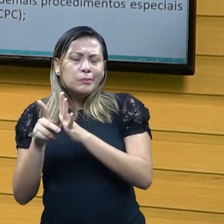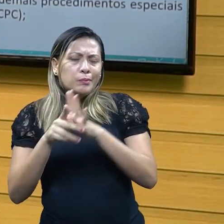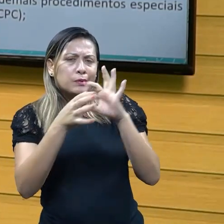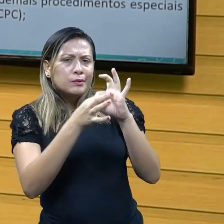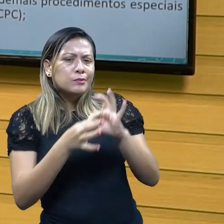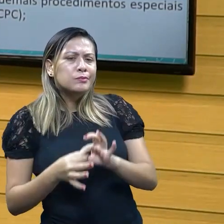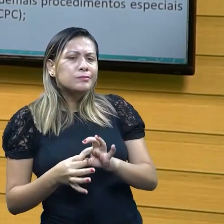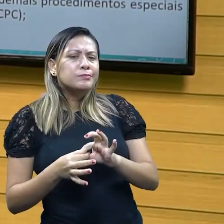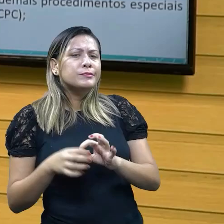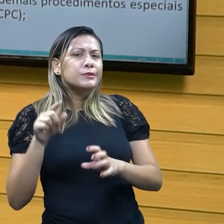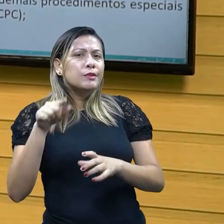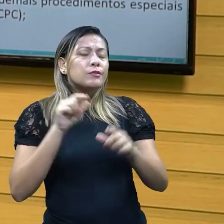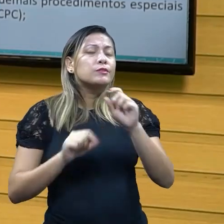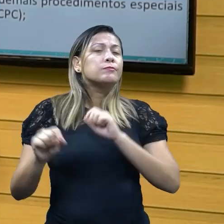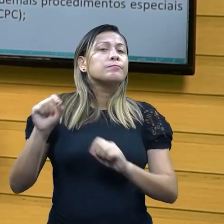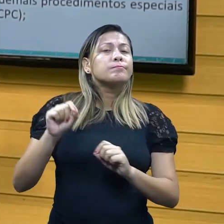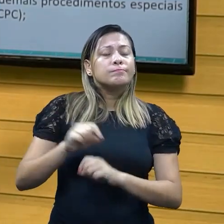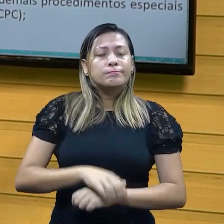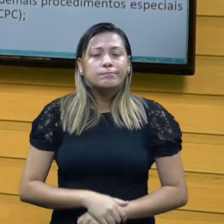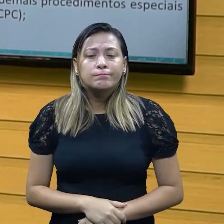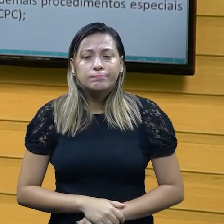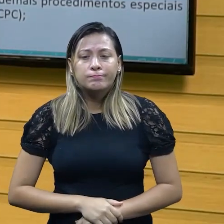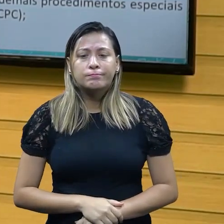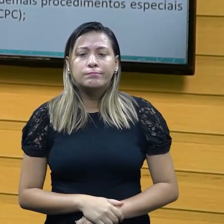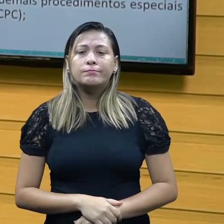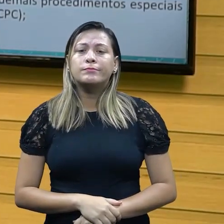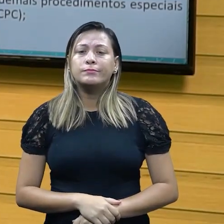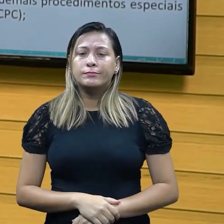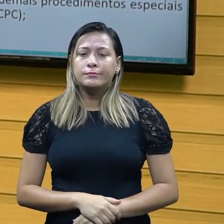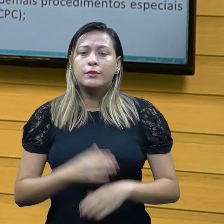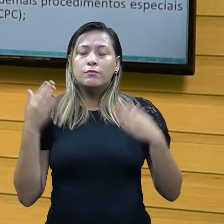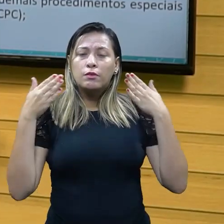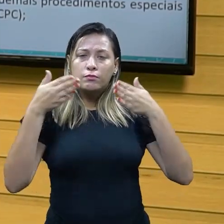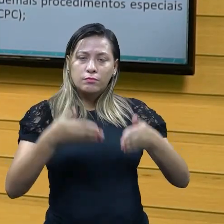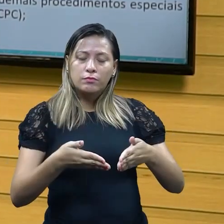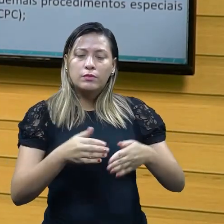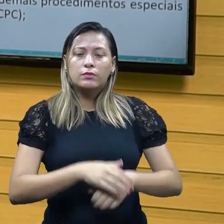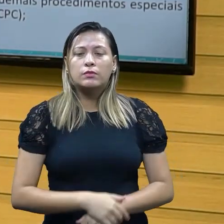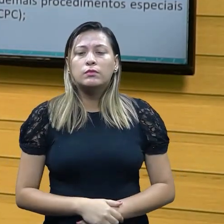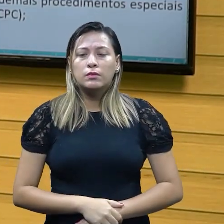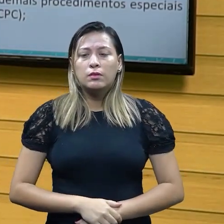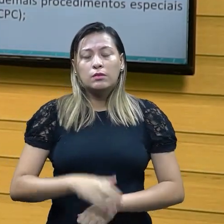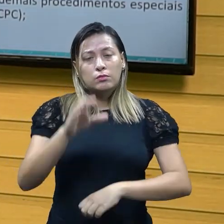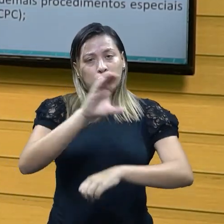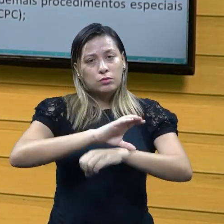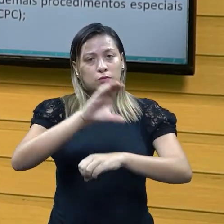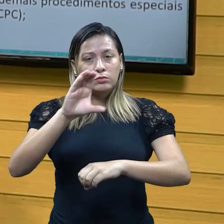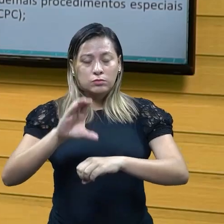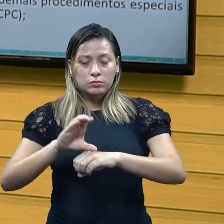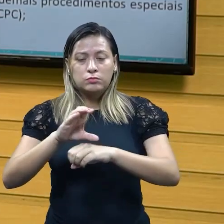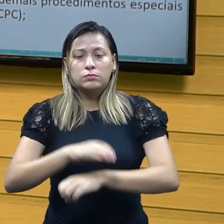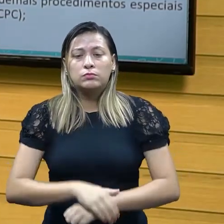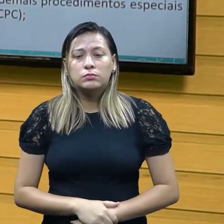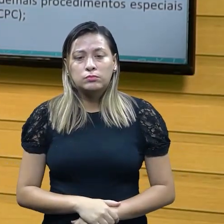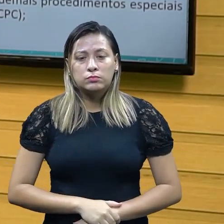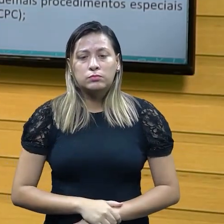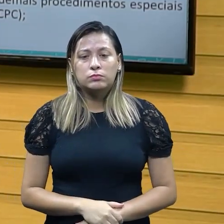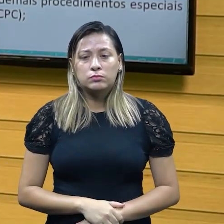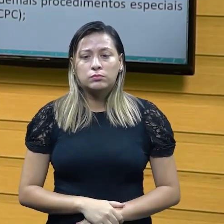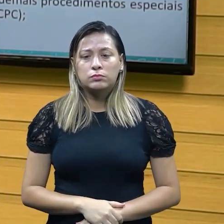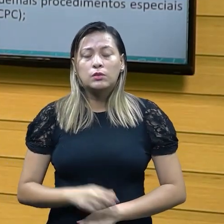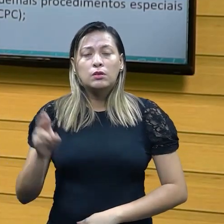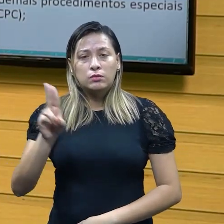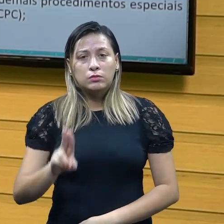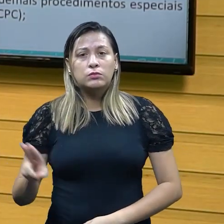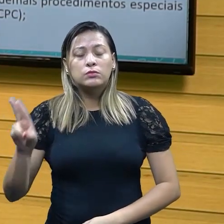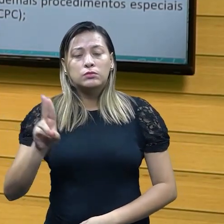vai subsidiariamente aonde? No Código de Processo Civil, né? Aplicar alguma questão e aí você faz